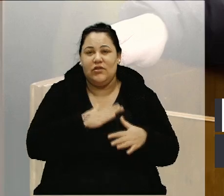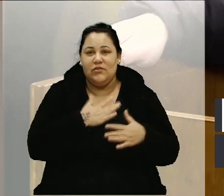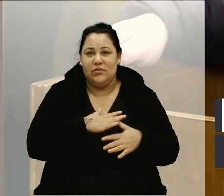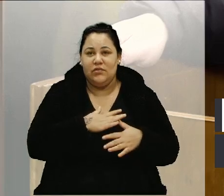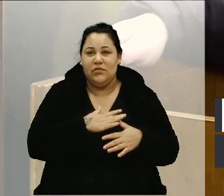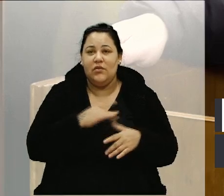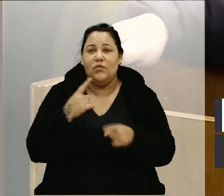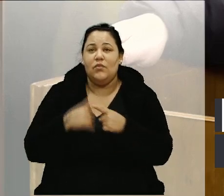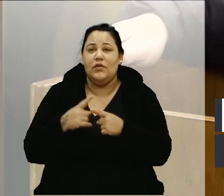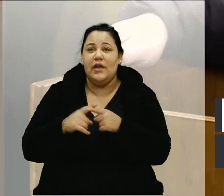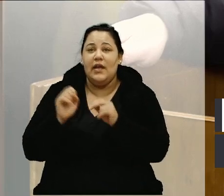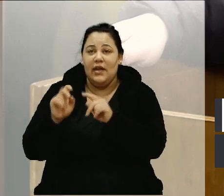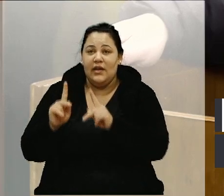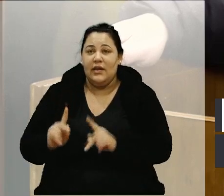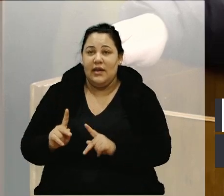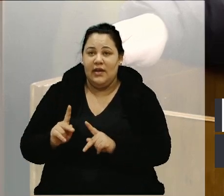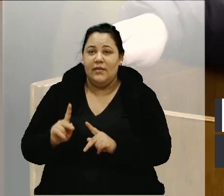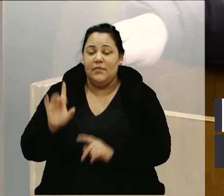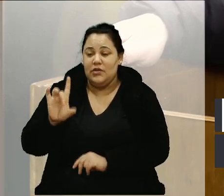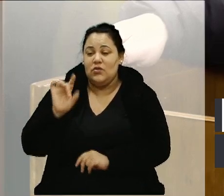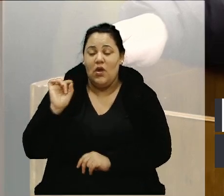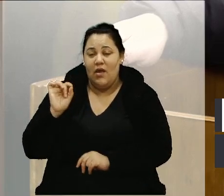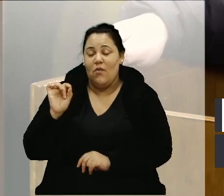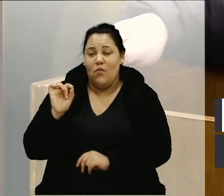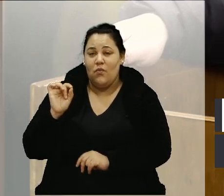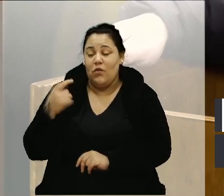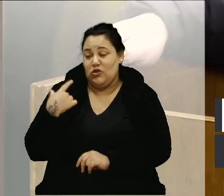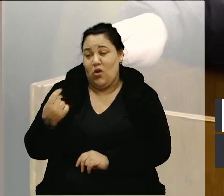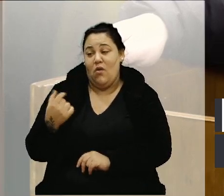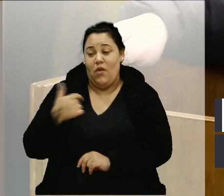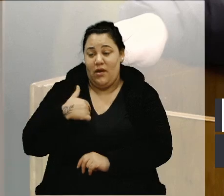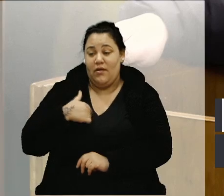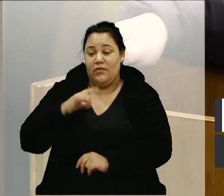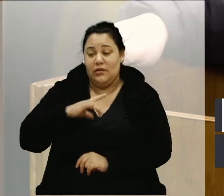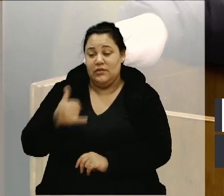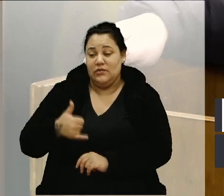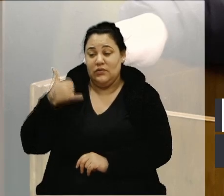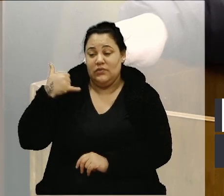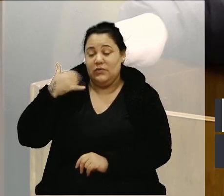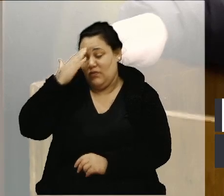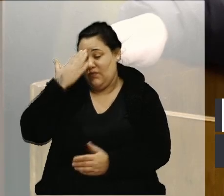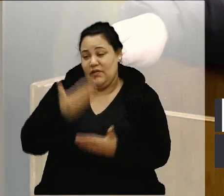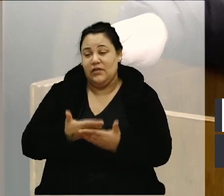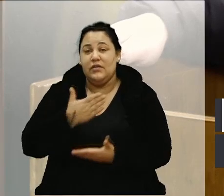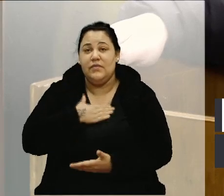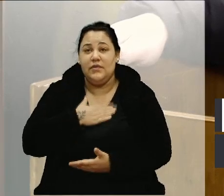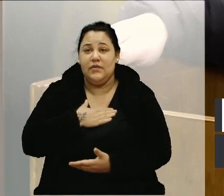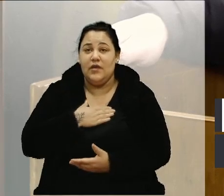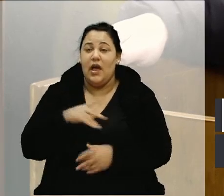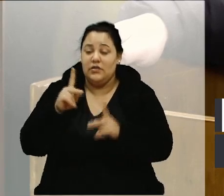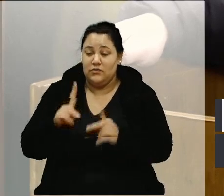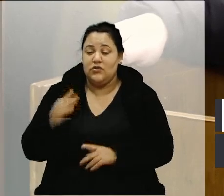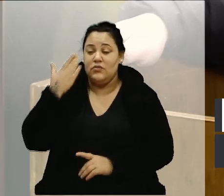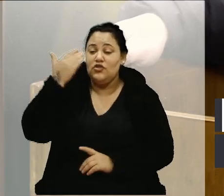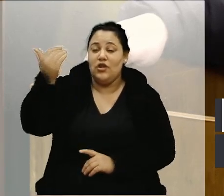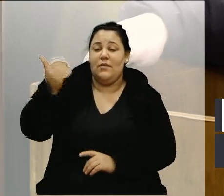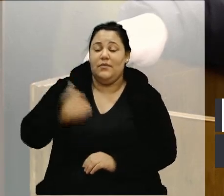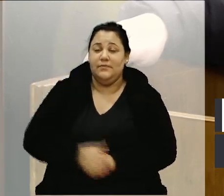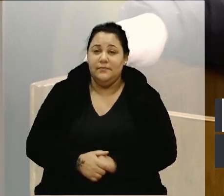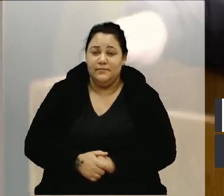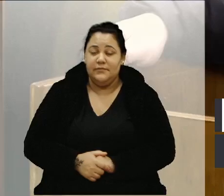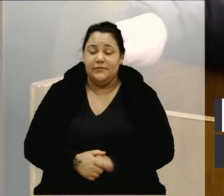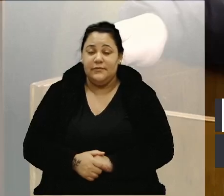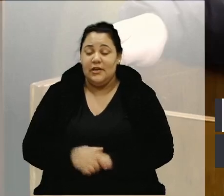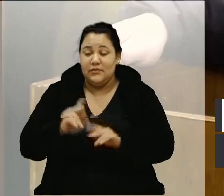me colocou aqui dentro me colocou com certeza com orgulho e confiando em mim. E as pessoas me chamam, e as pessoas vão